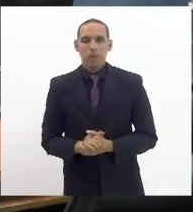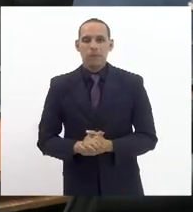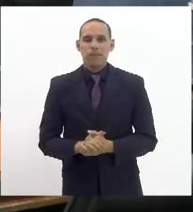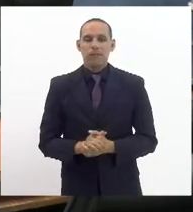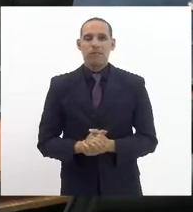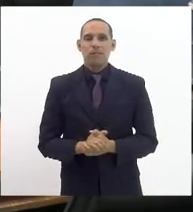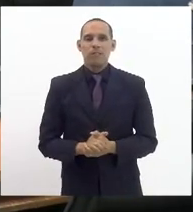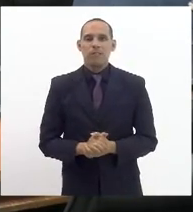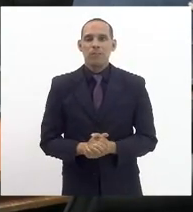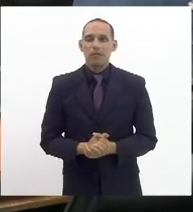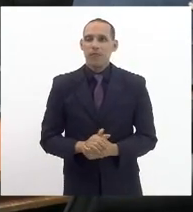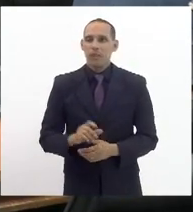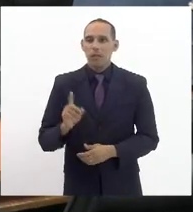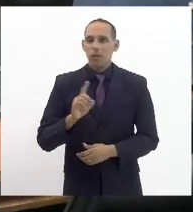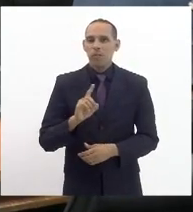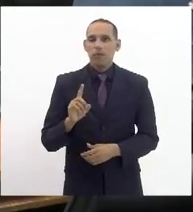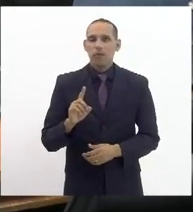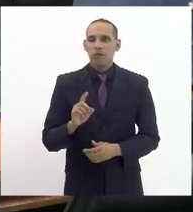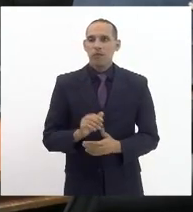Não.